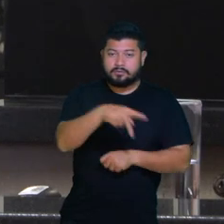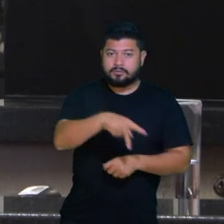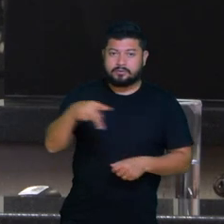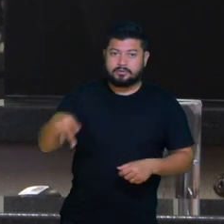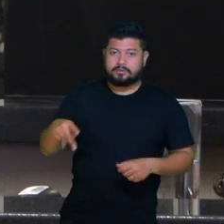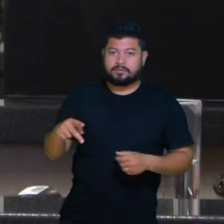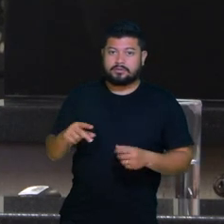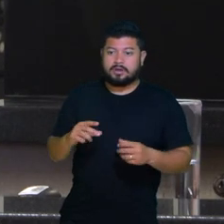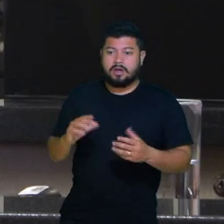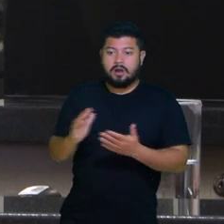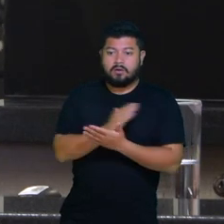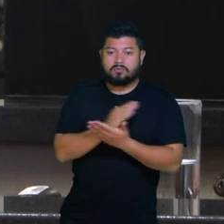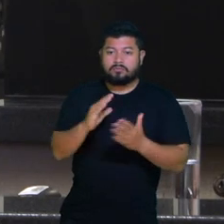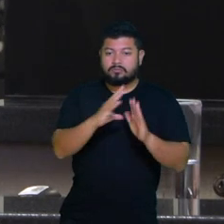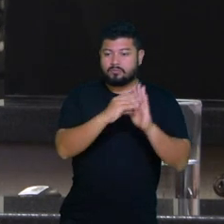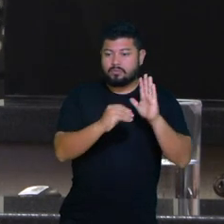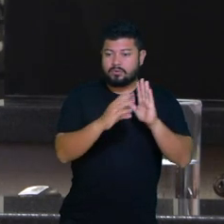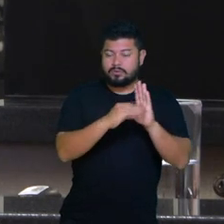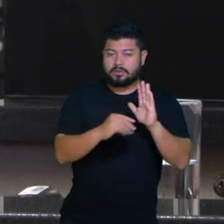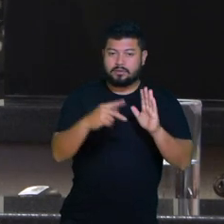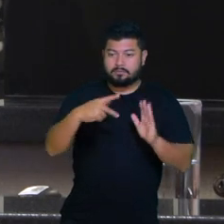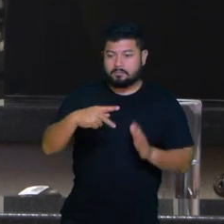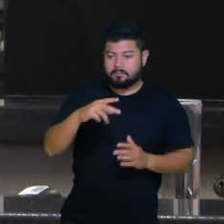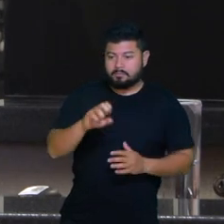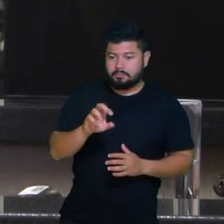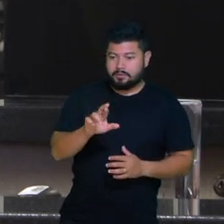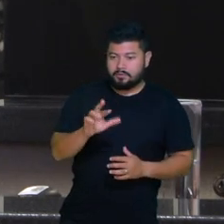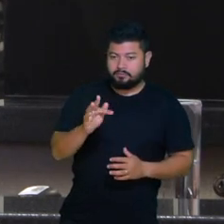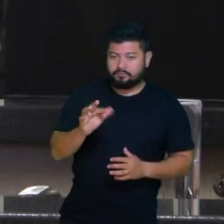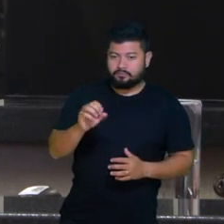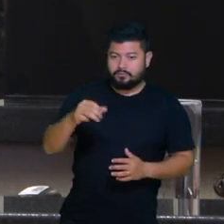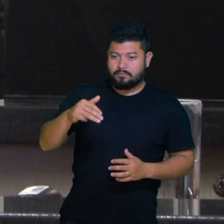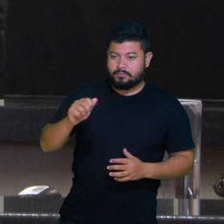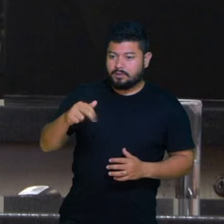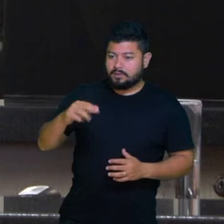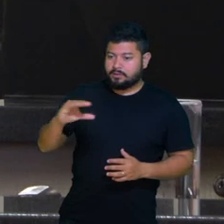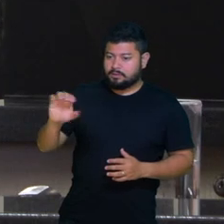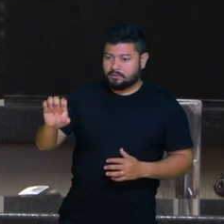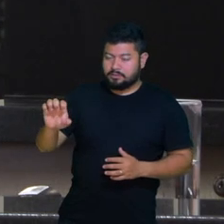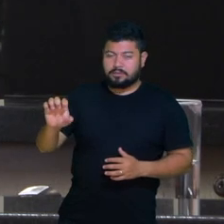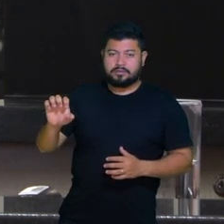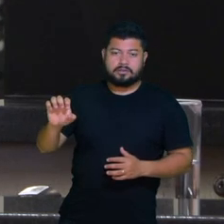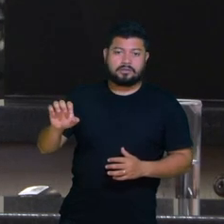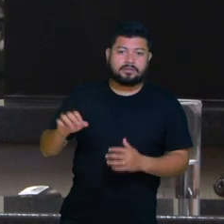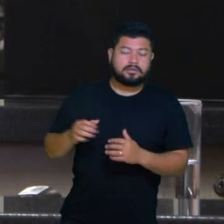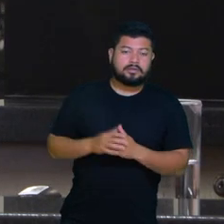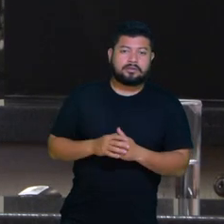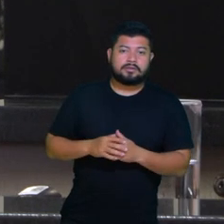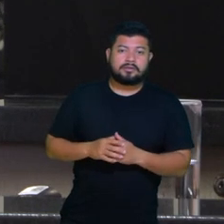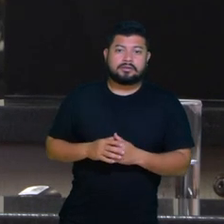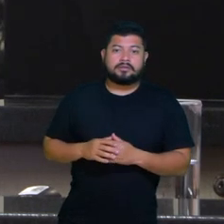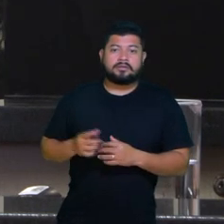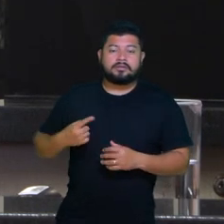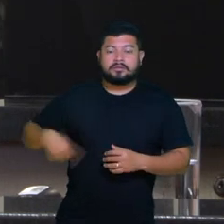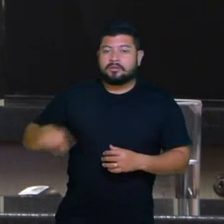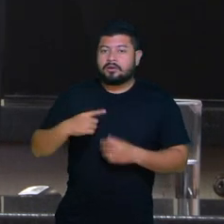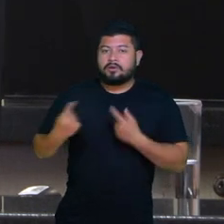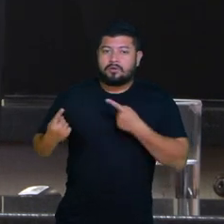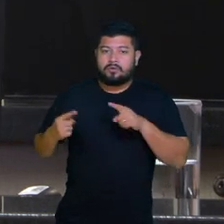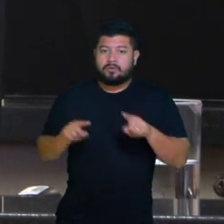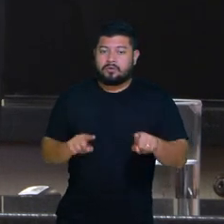performativos né fizemos resistência contra o normal superior que era uma